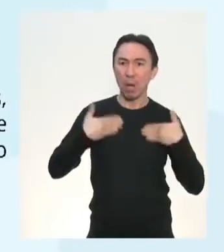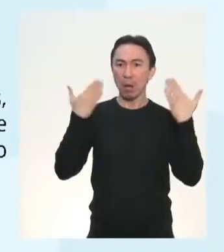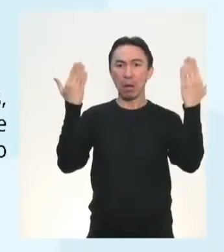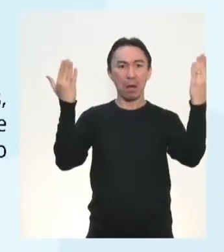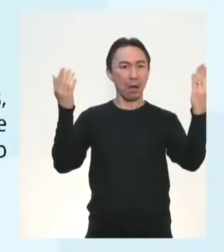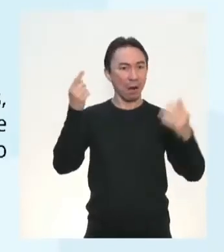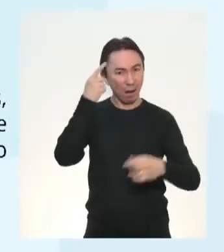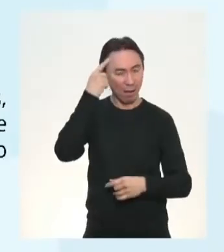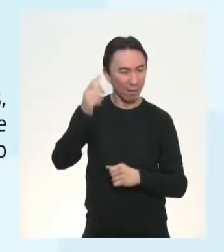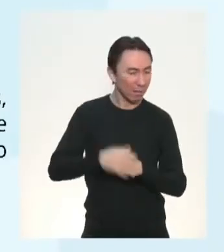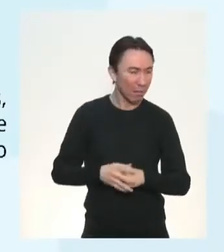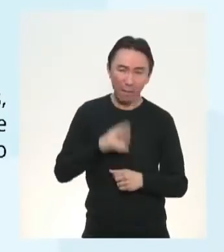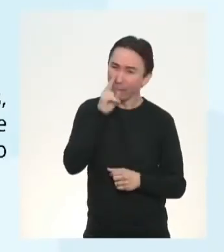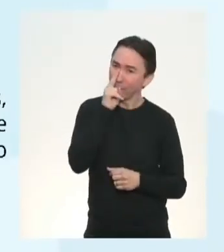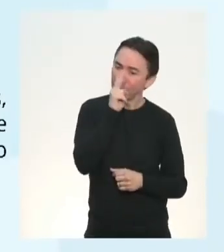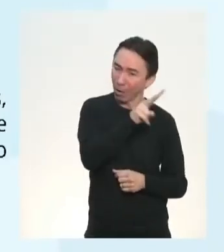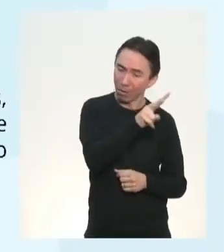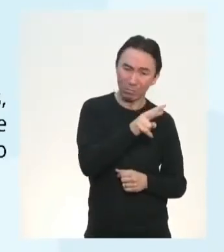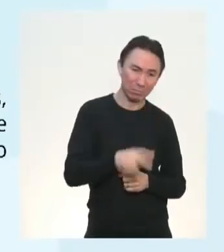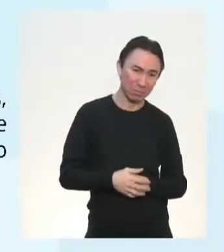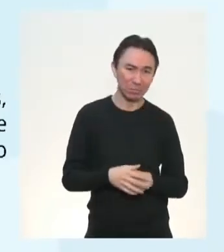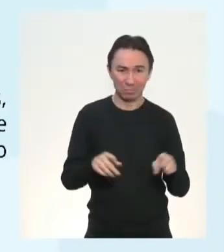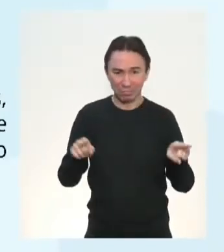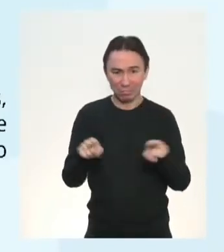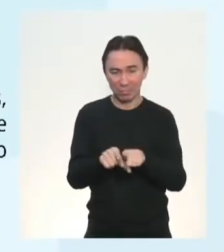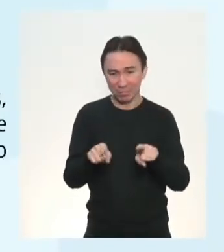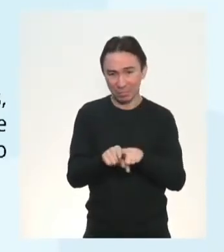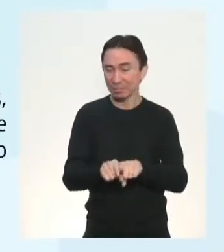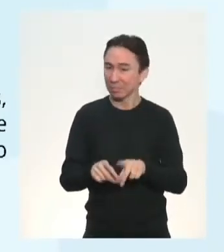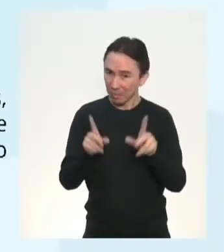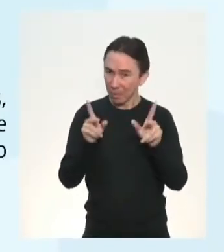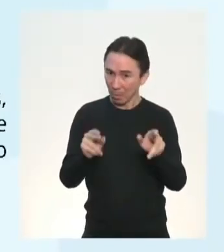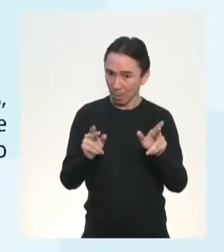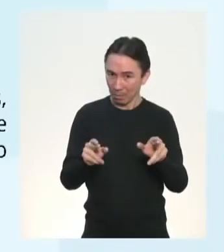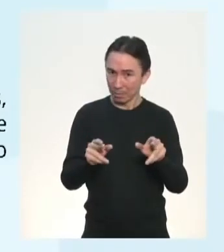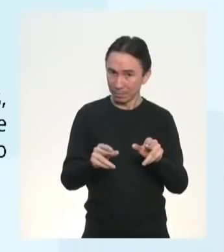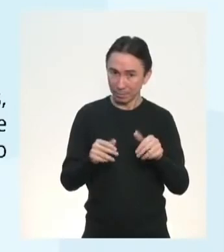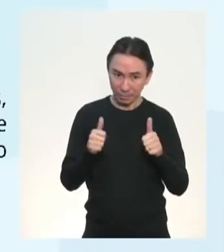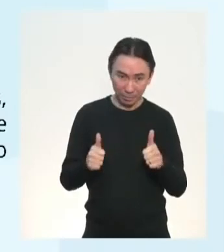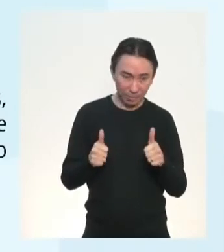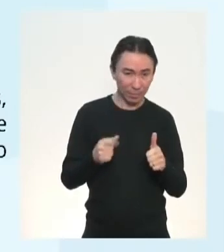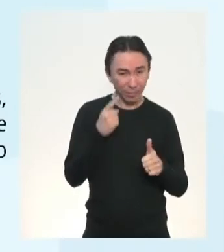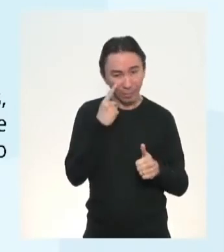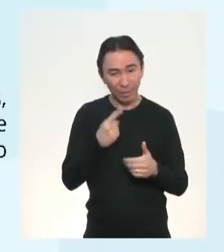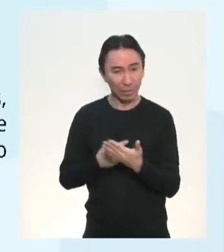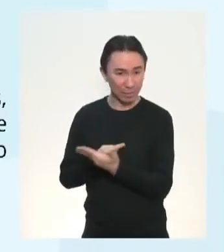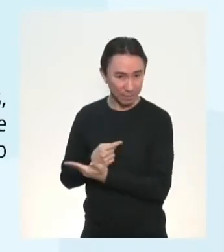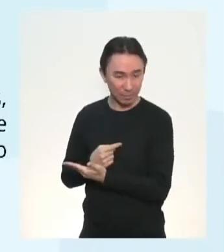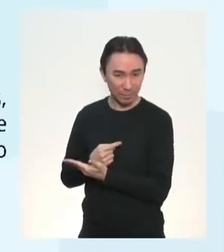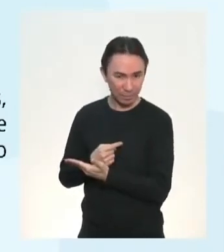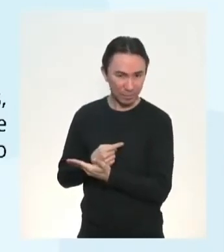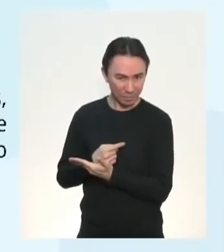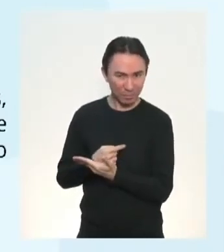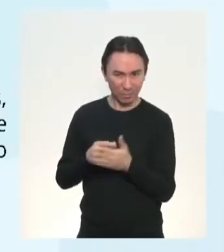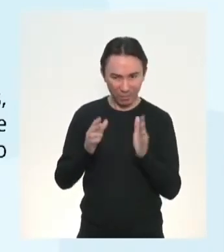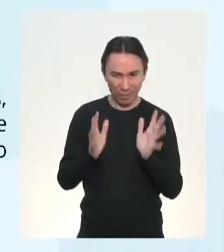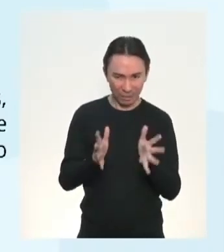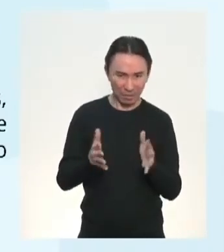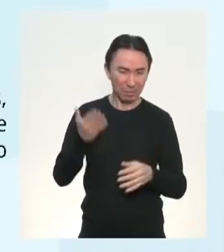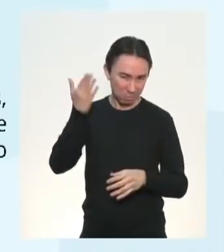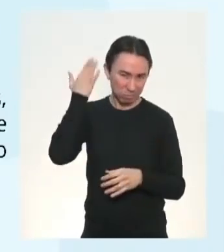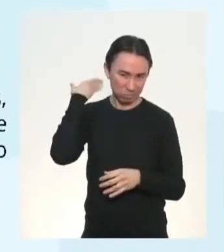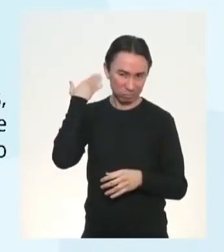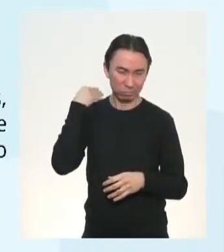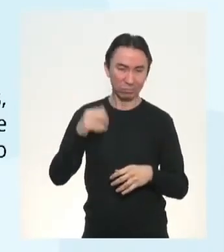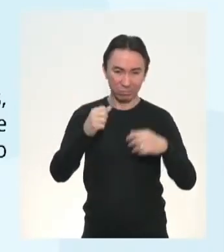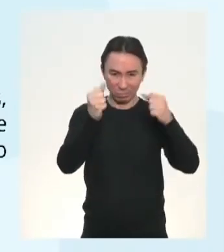algo intenso também, ok? Eu só coloquei esses parezinhos assim, porque eles estão retomando o que ele já disse anteriormente, tá? Ou melhor,